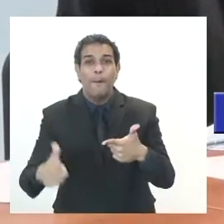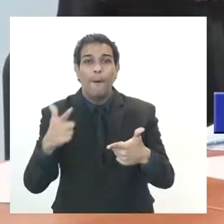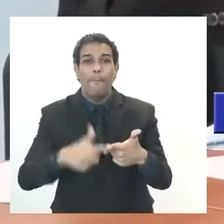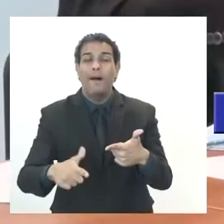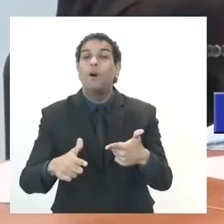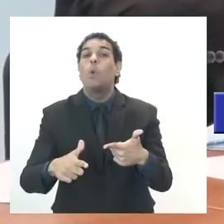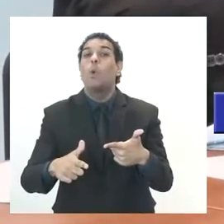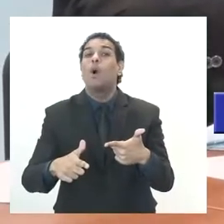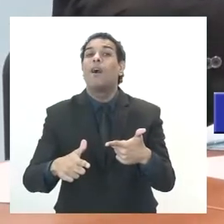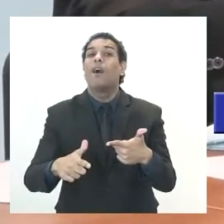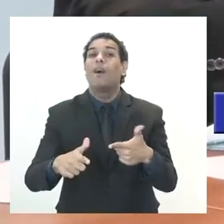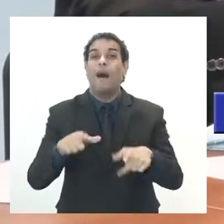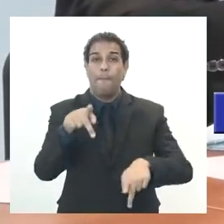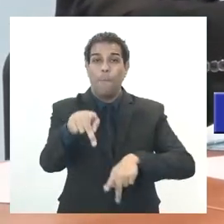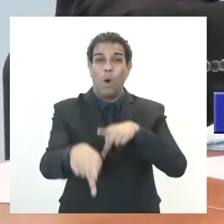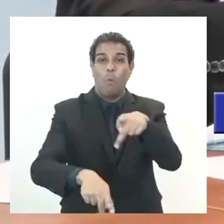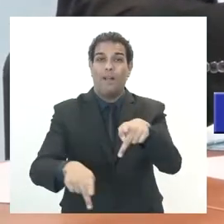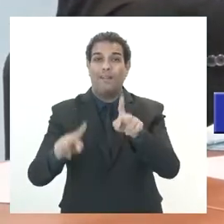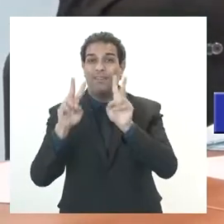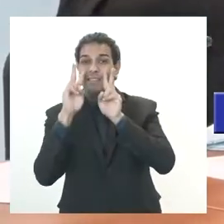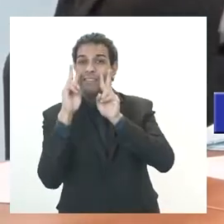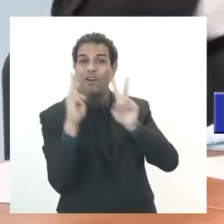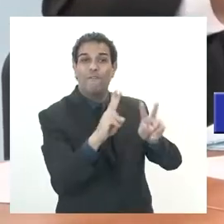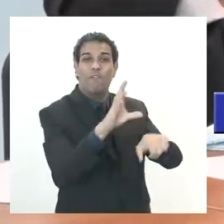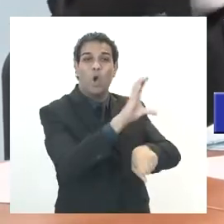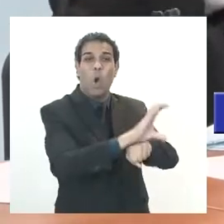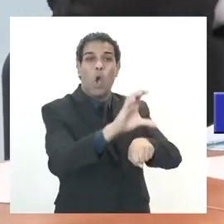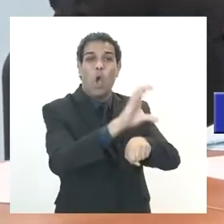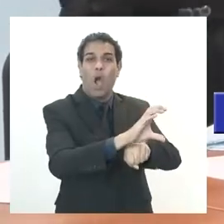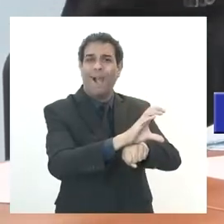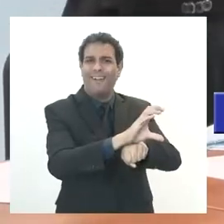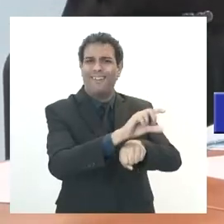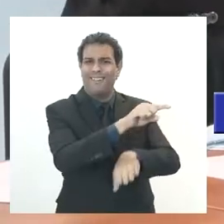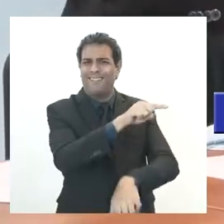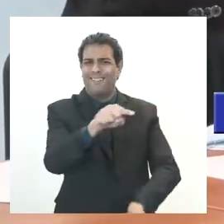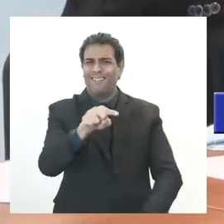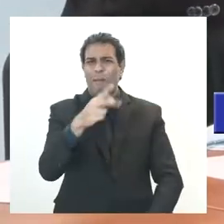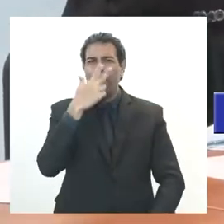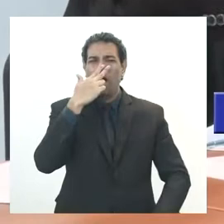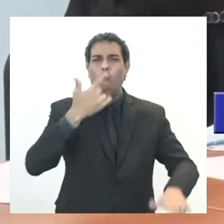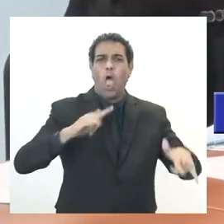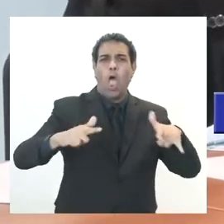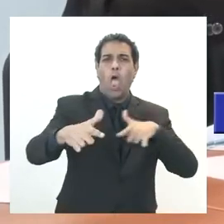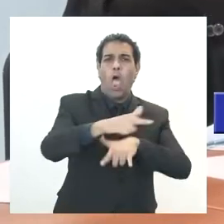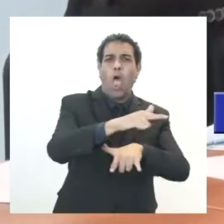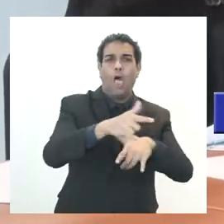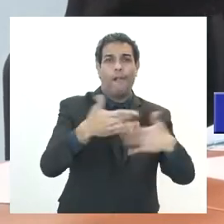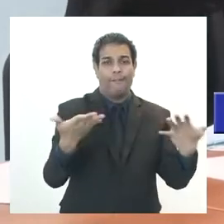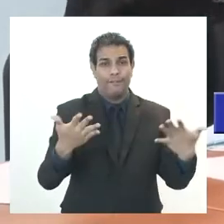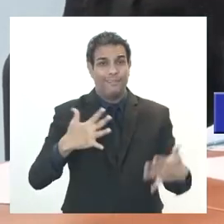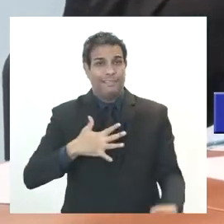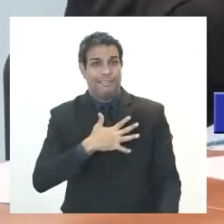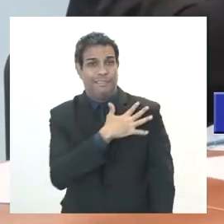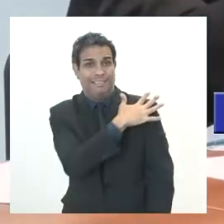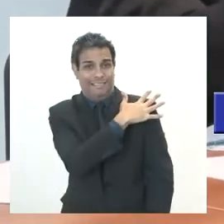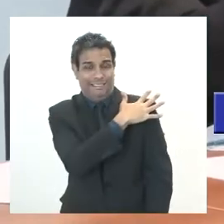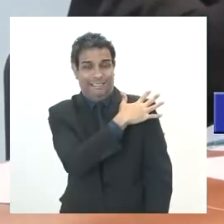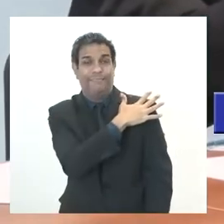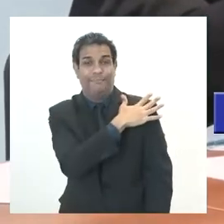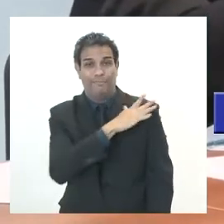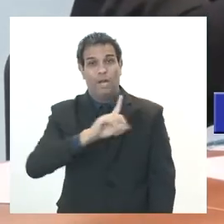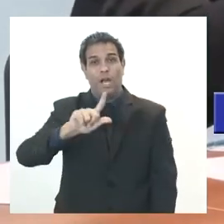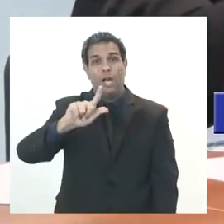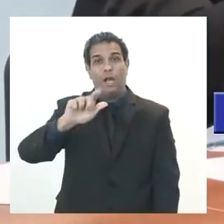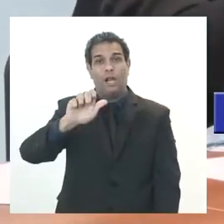a Constituição de 88 bom então essa luta né eu tenho dito que o general Ernesto Geisel